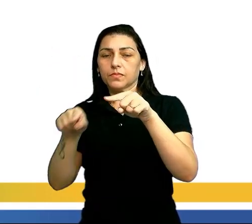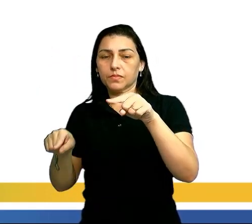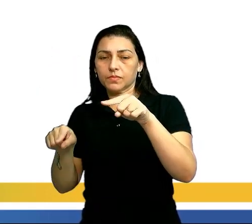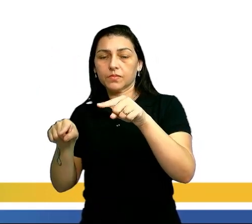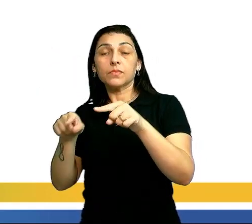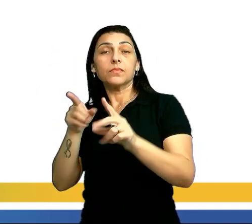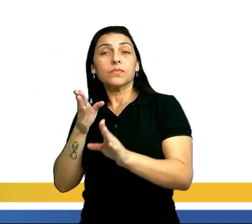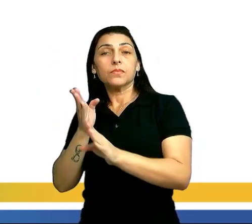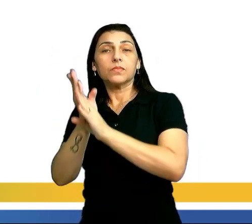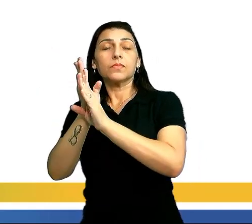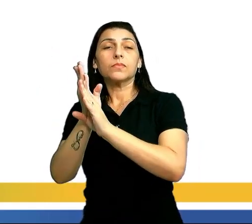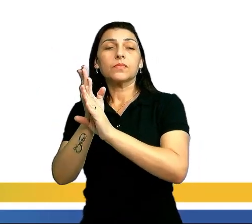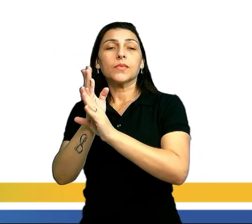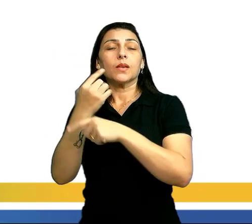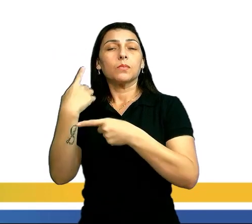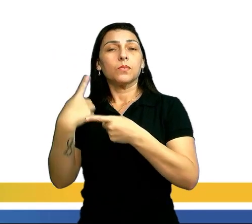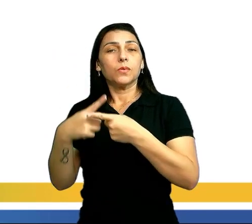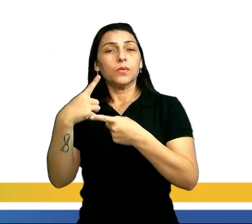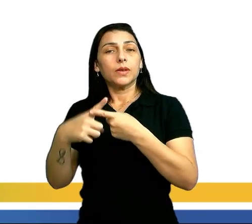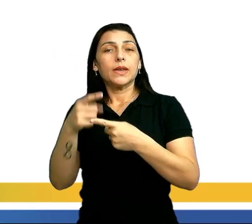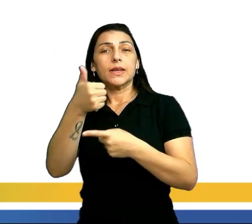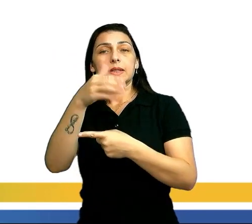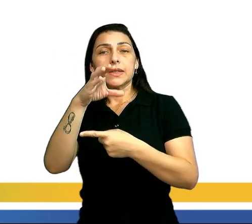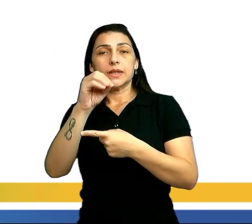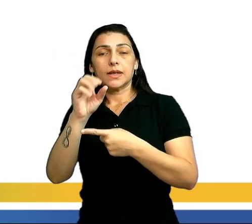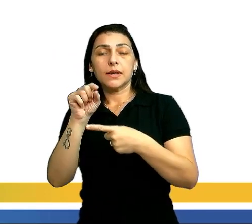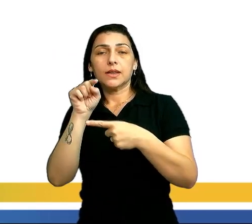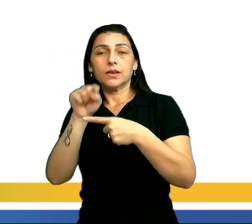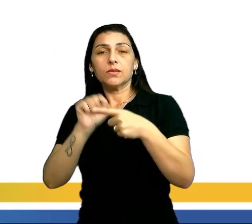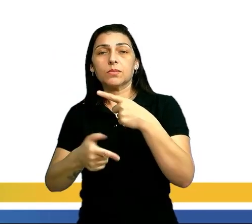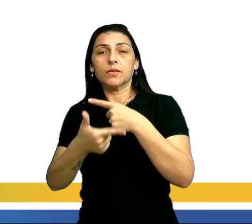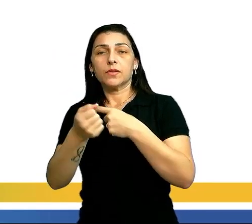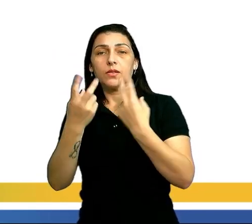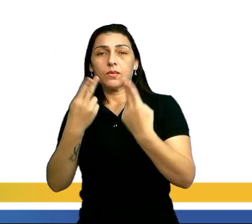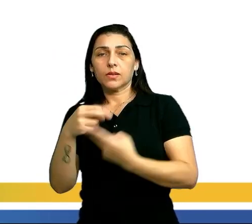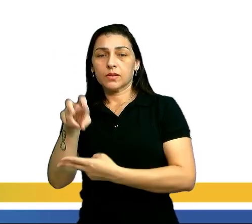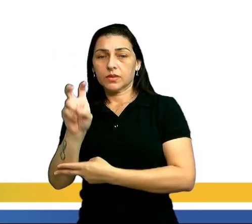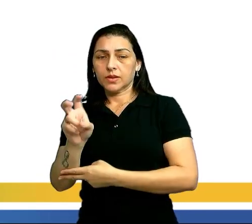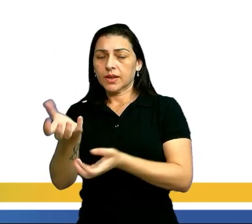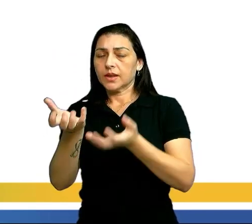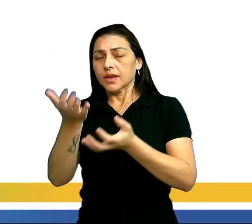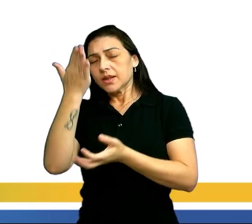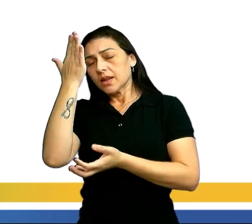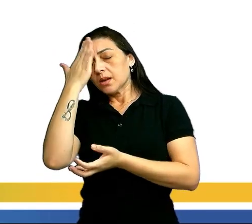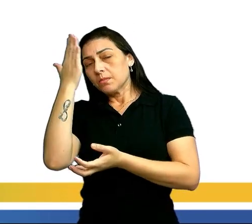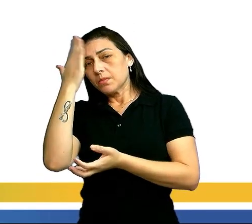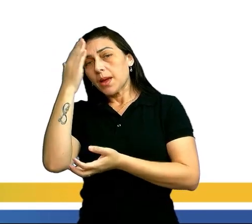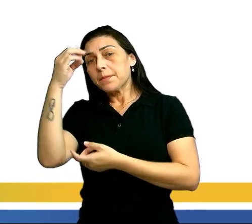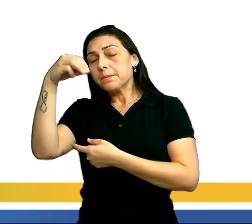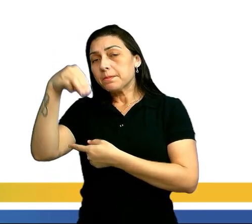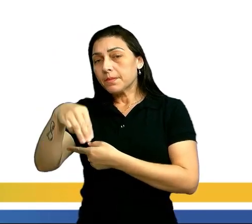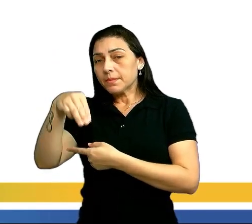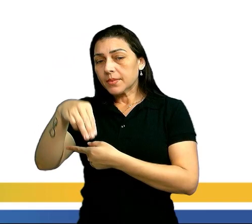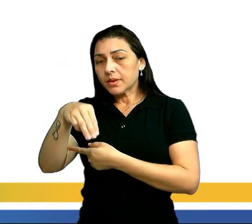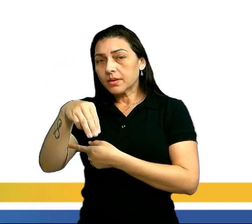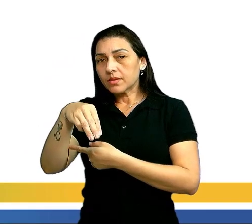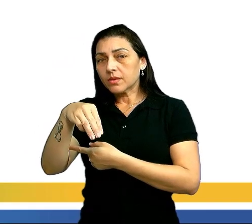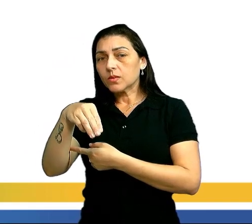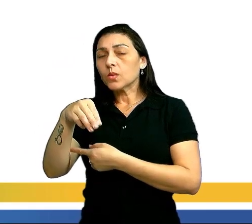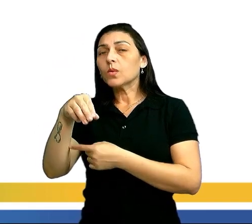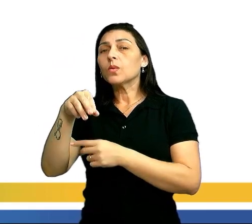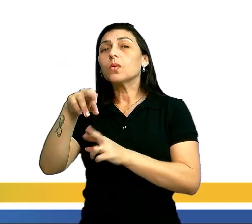de descobrir, porque 100 dividido para 20 é igual a 5. E ele quer saber em metros